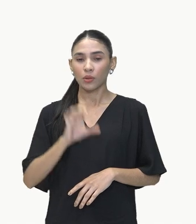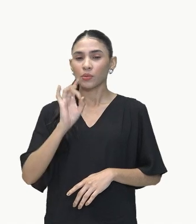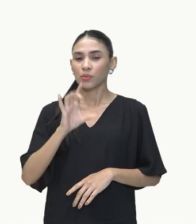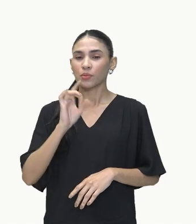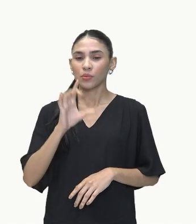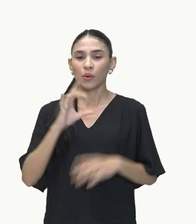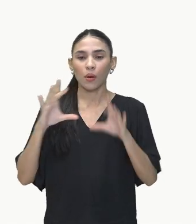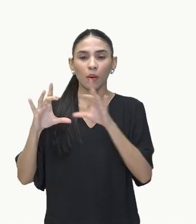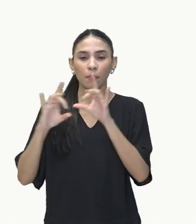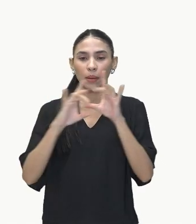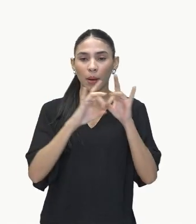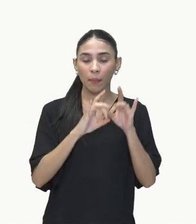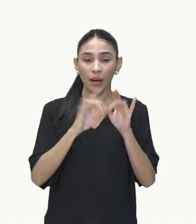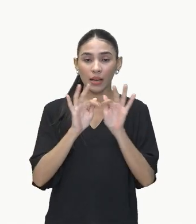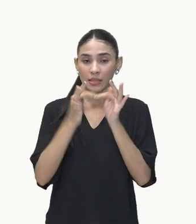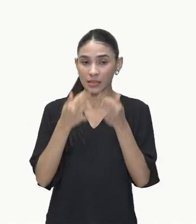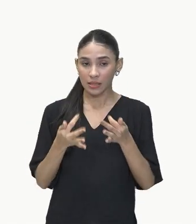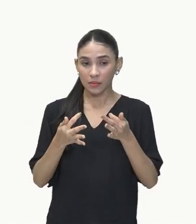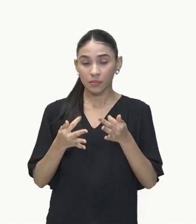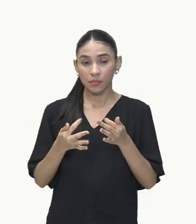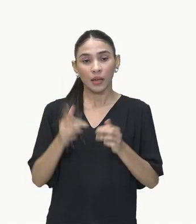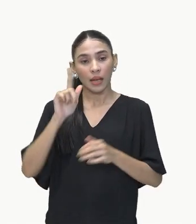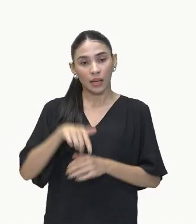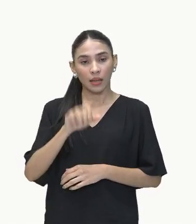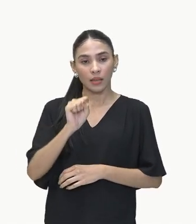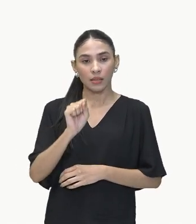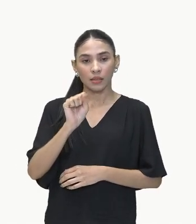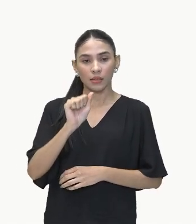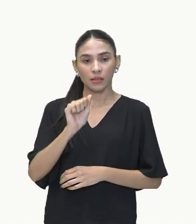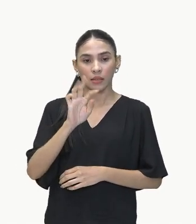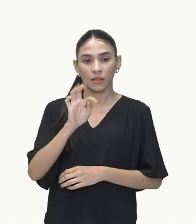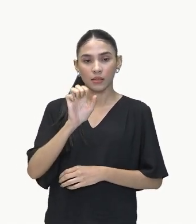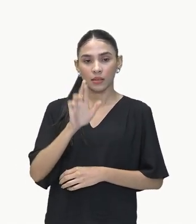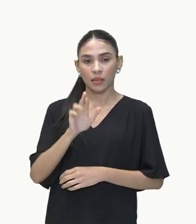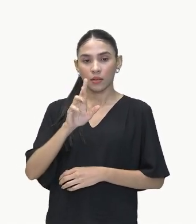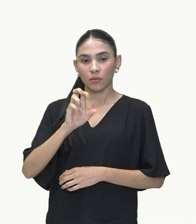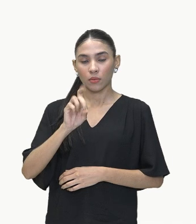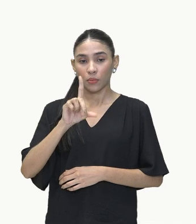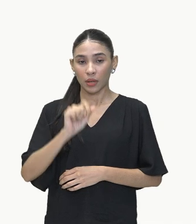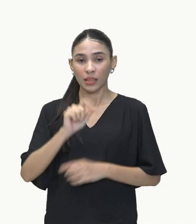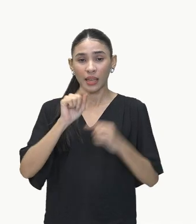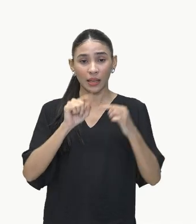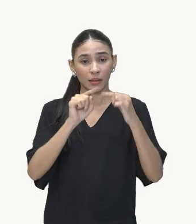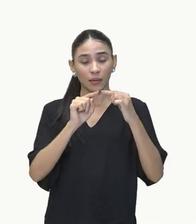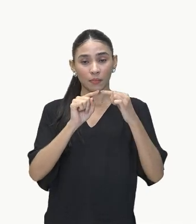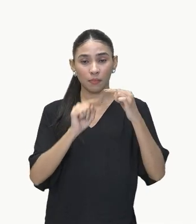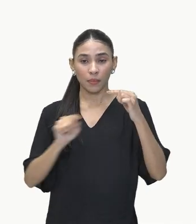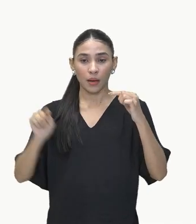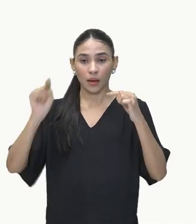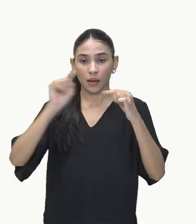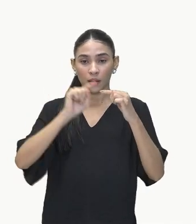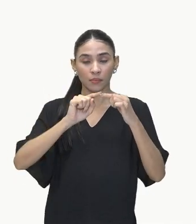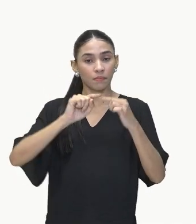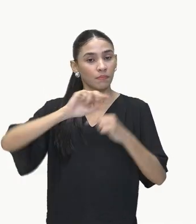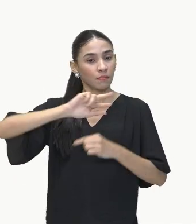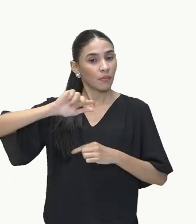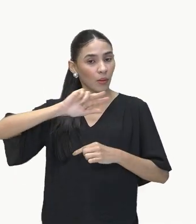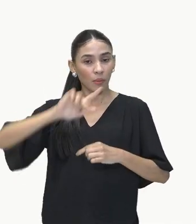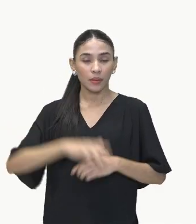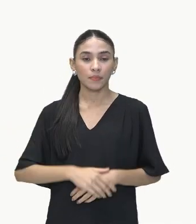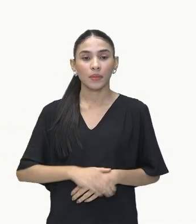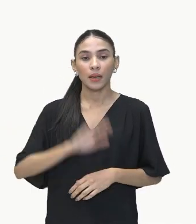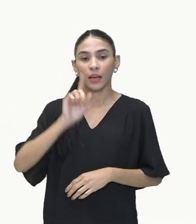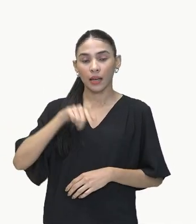cadeia saturada. Primeira coisa é identificar se é aromática. Isso aqui é um núcleo aromático? Não. Então, ela é alicíclica, mas